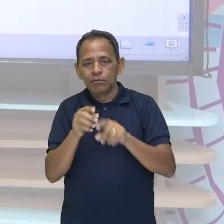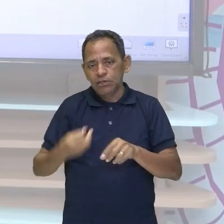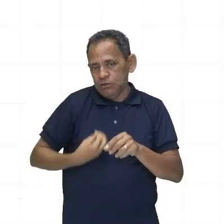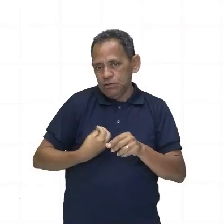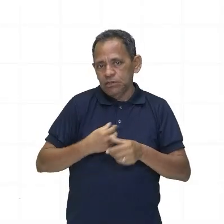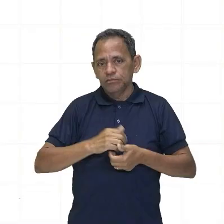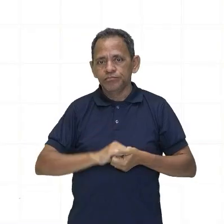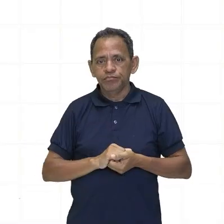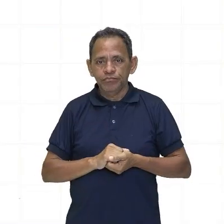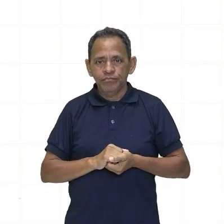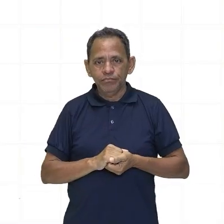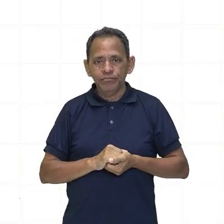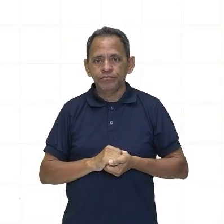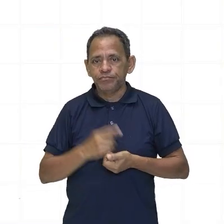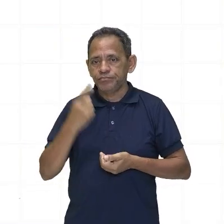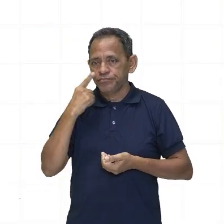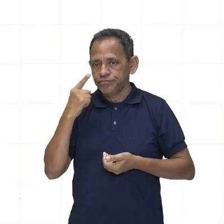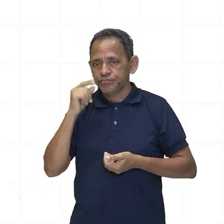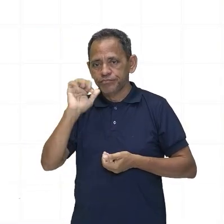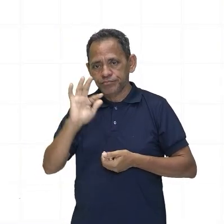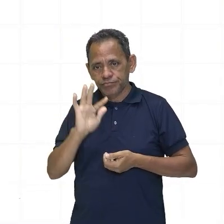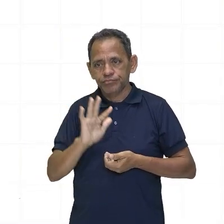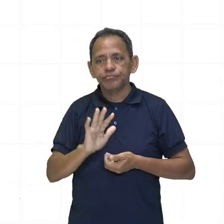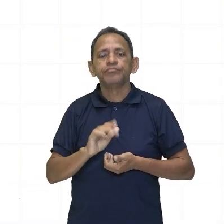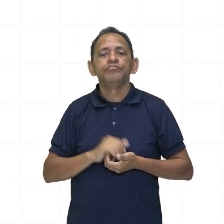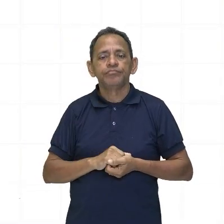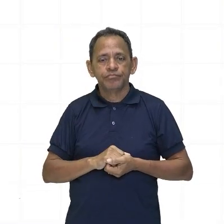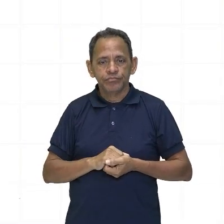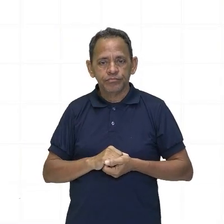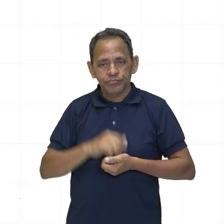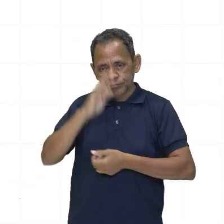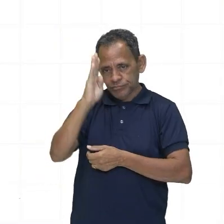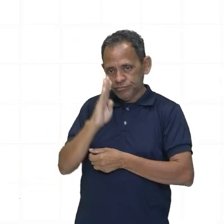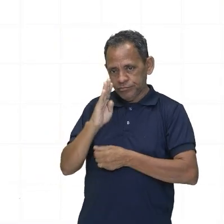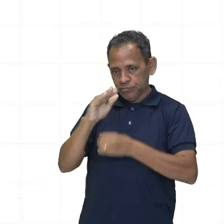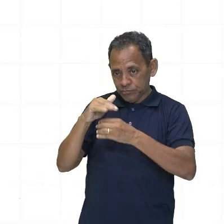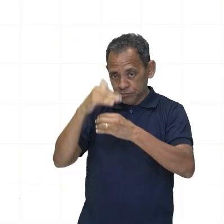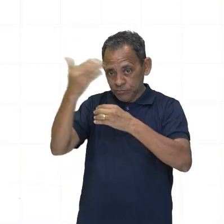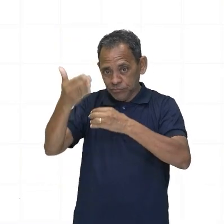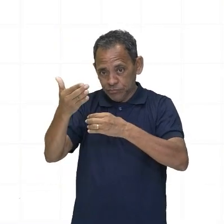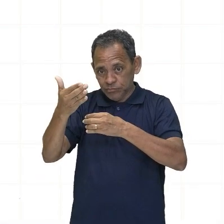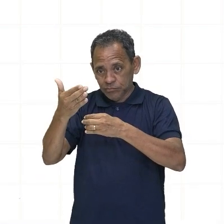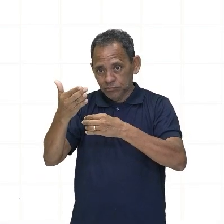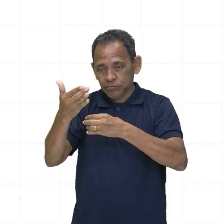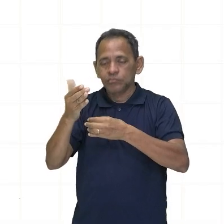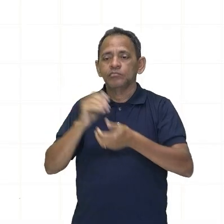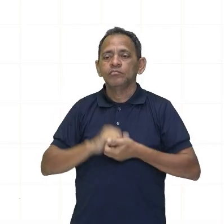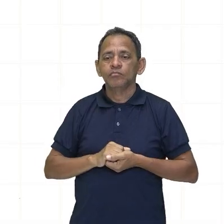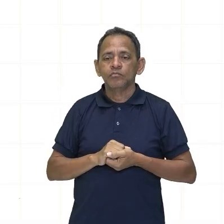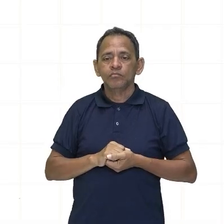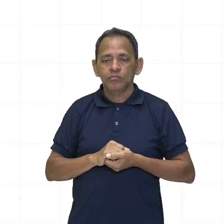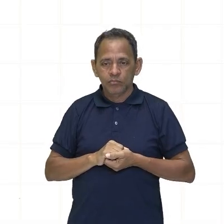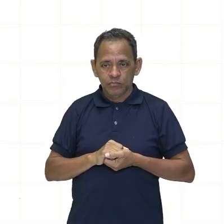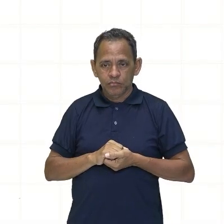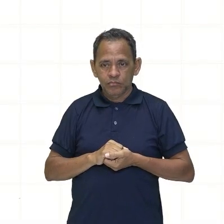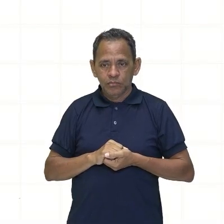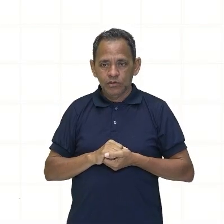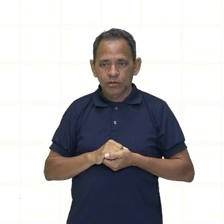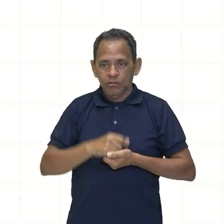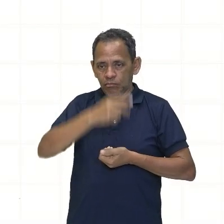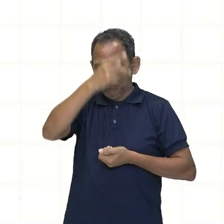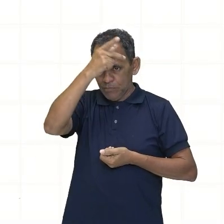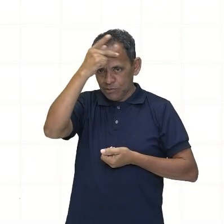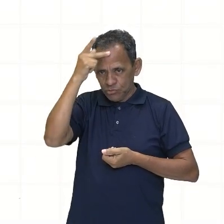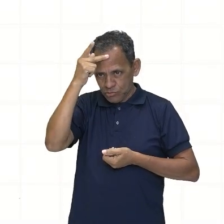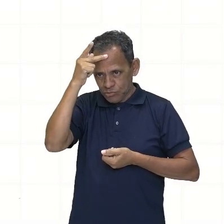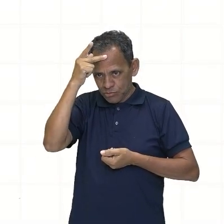uma imagem para a gente observar o Brasil no exterior, né? A estimativa de brasileiros em outros países, gente. E